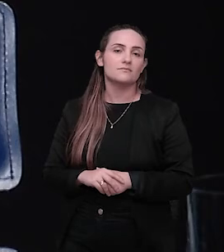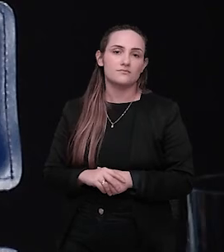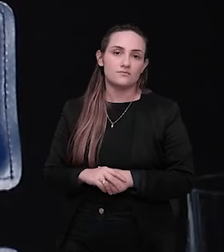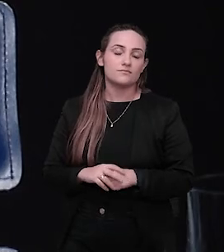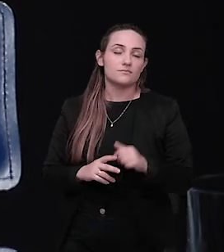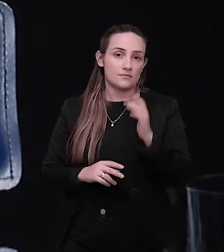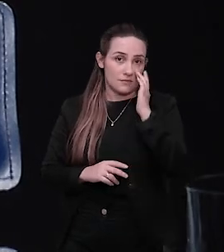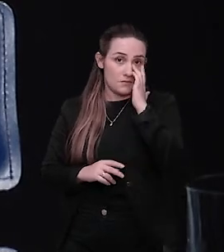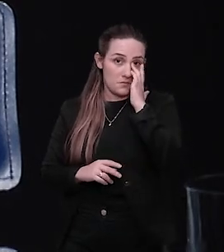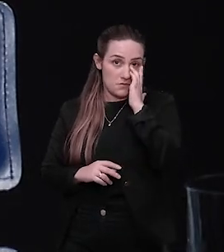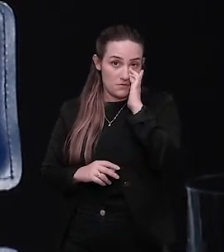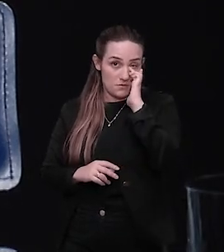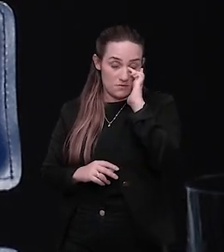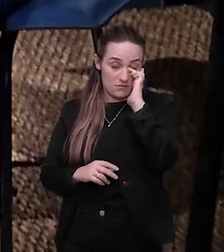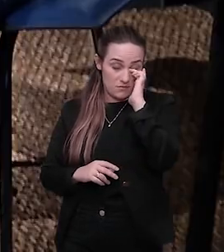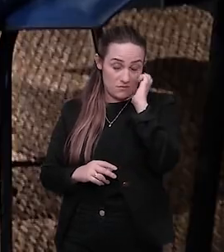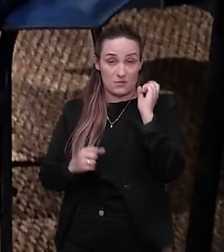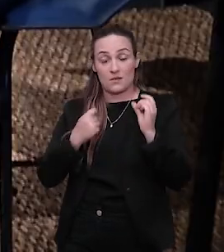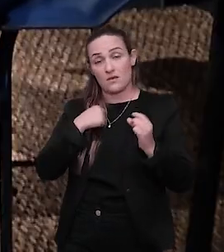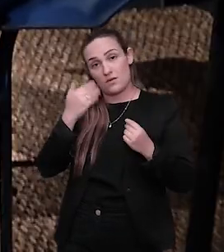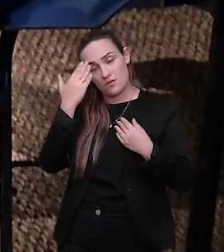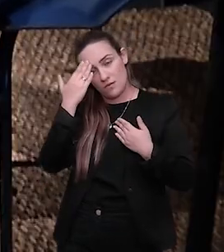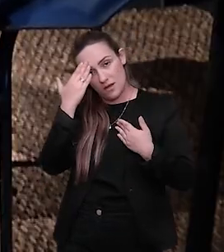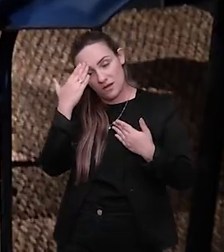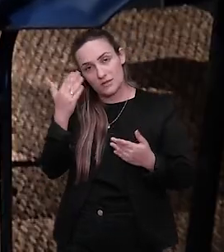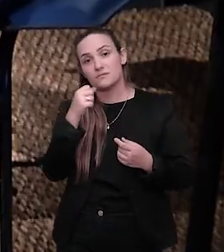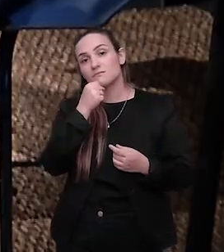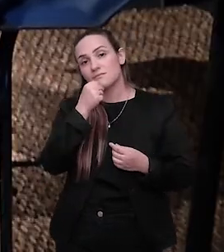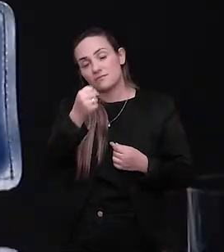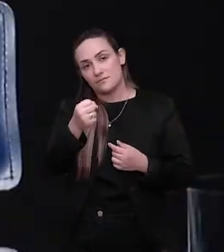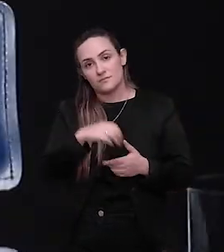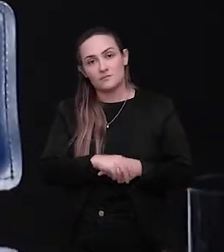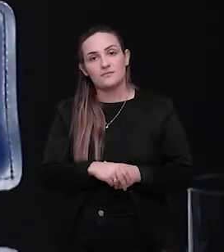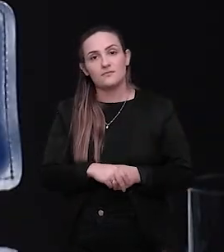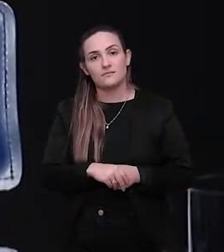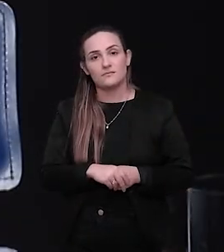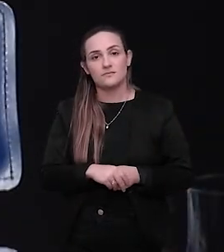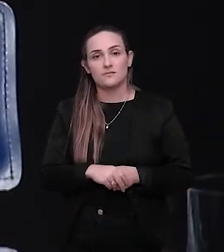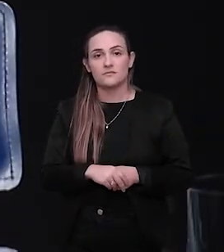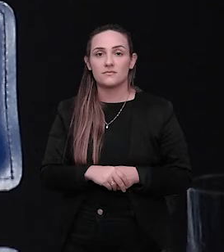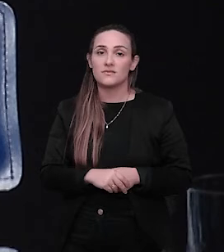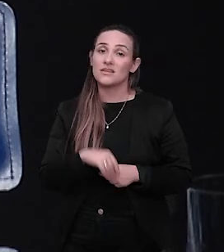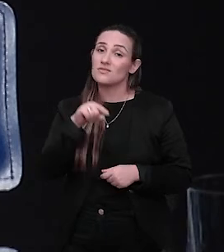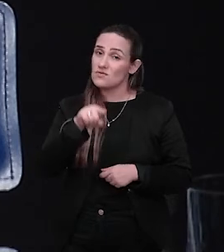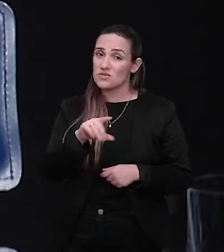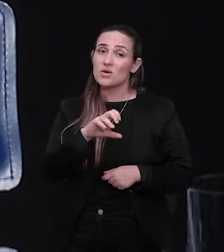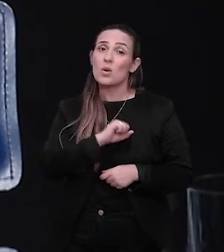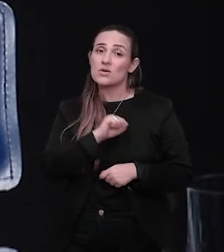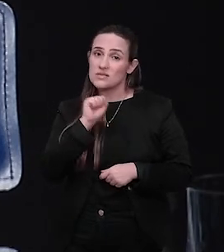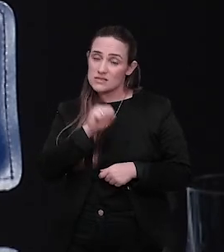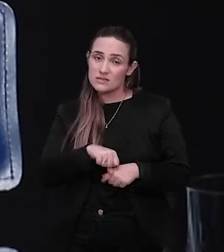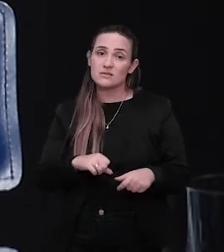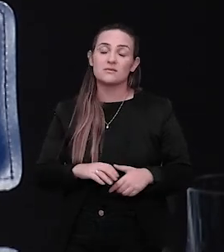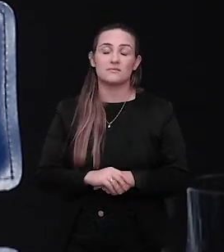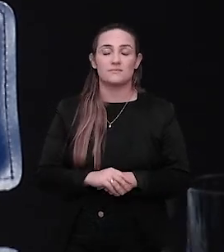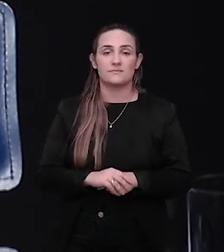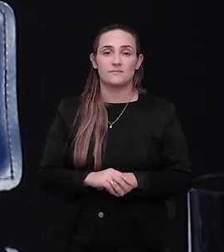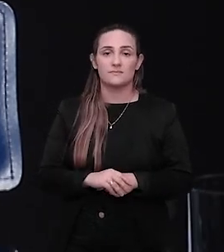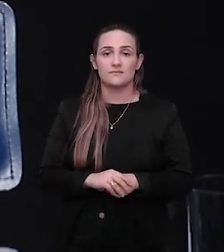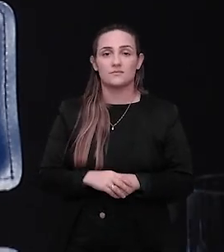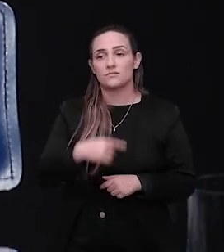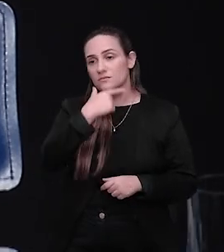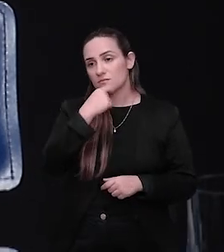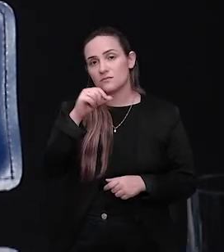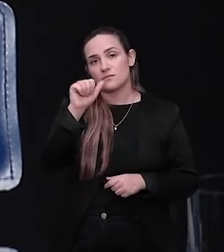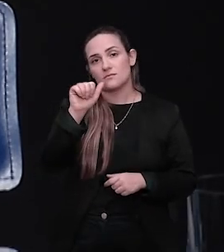servidores com essa prerrogativa. Queria agradecer imensamente essa entrevista. Obrigado. Espero que você em casa tenha gostado.